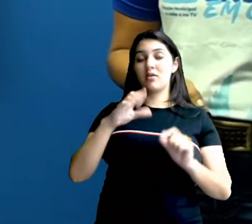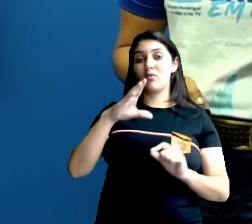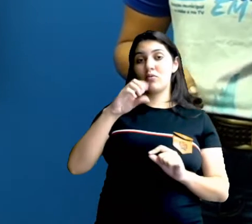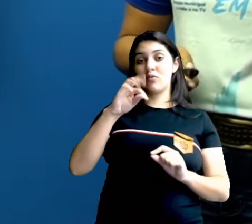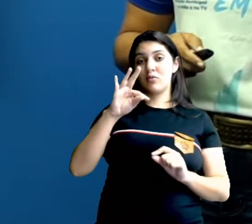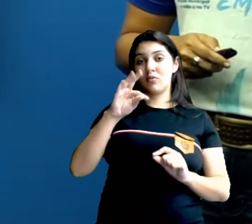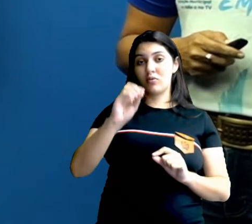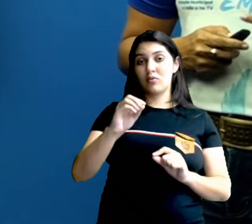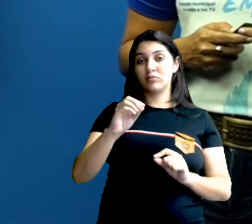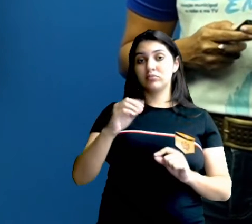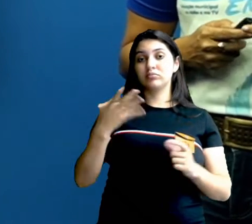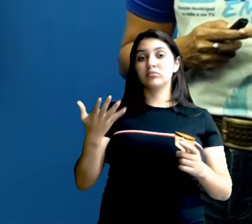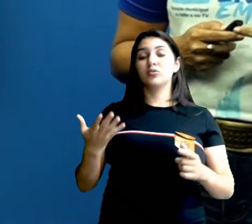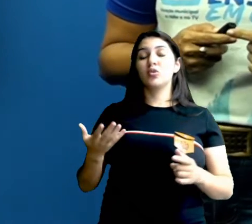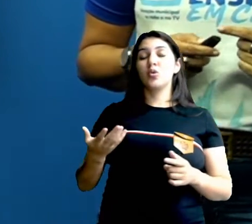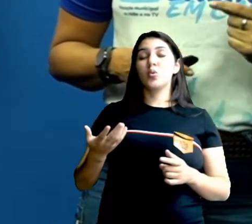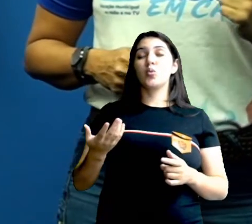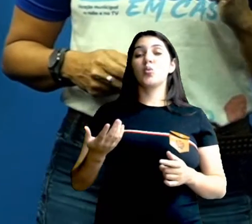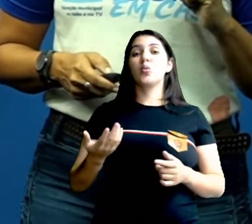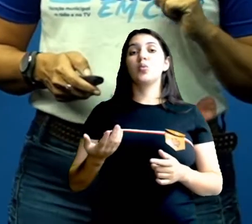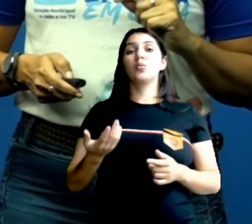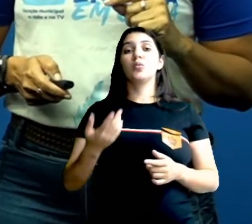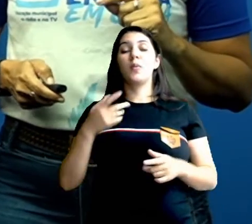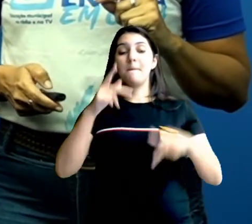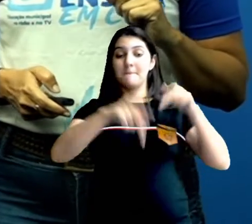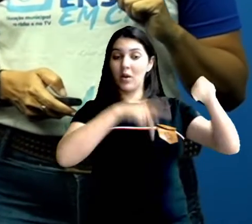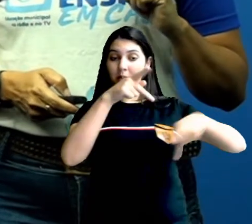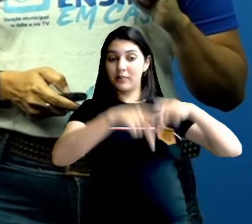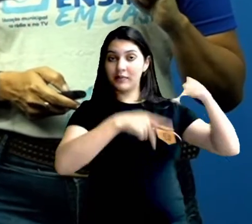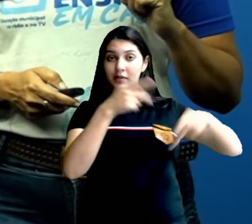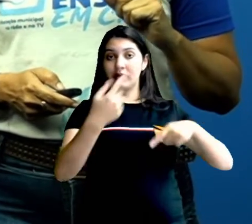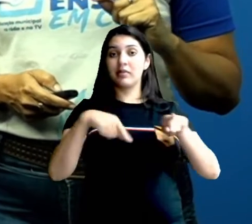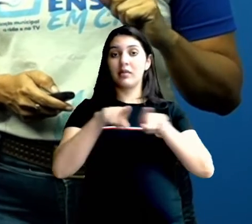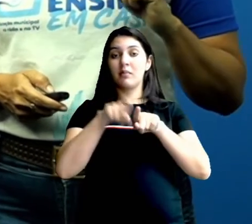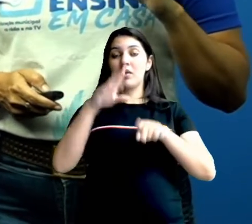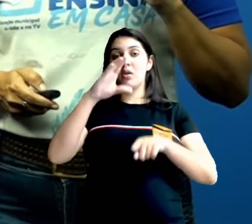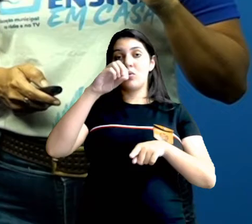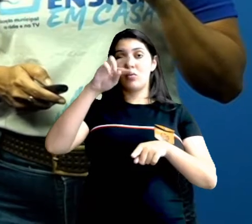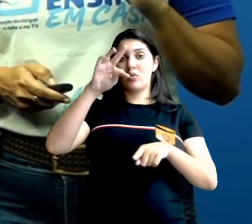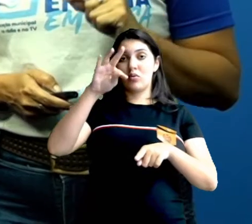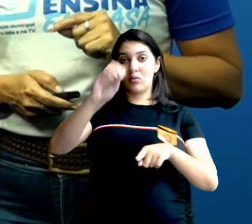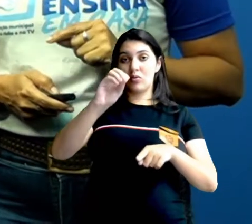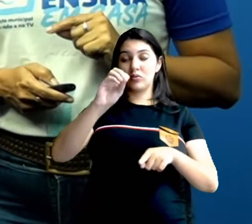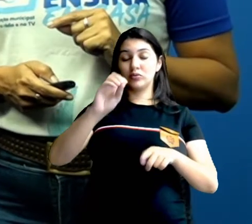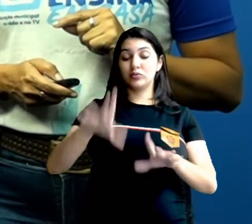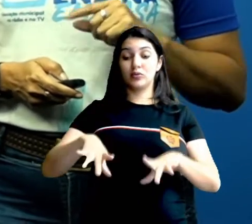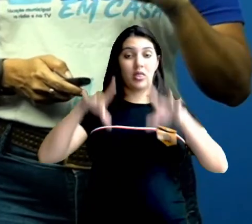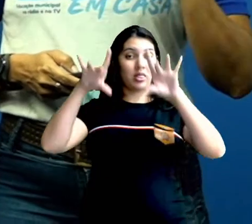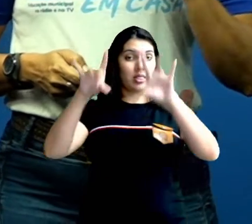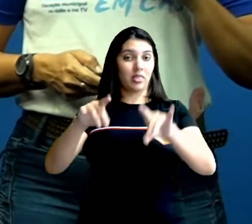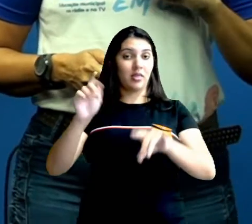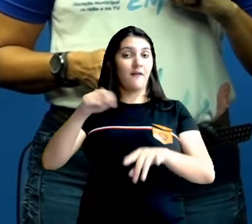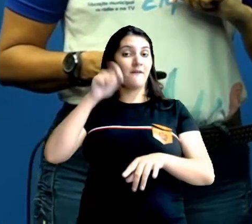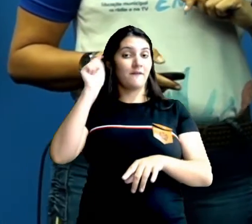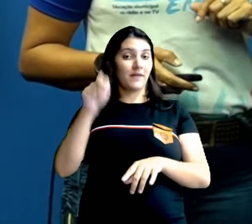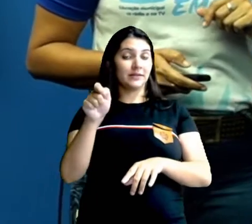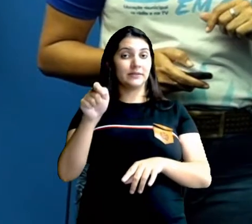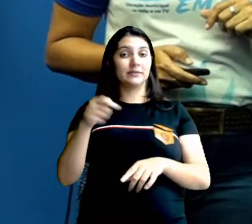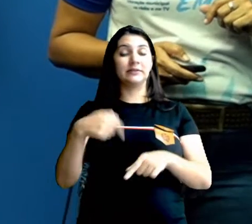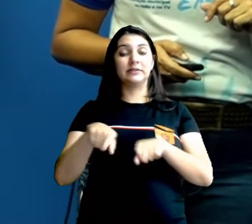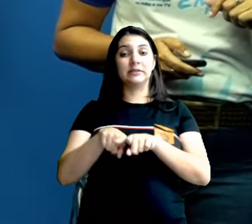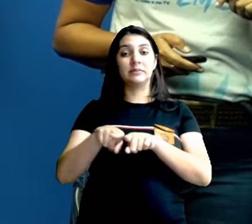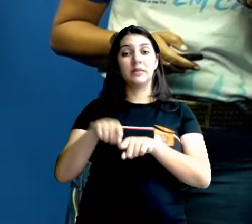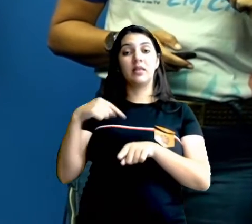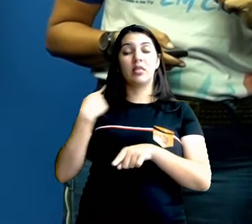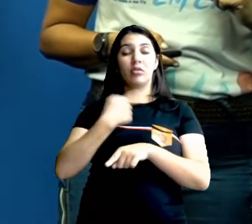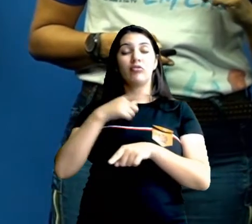conto popular, nós temos o conto de fadas e nós